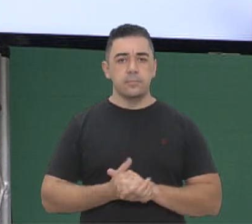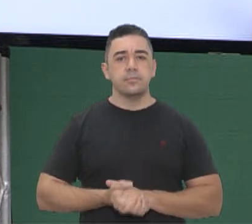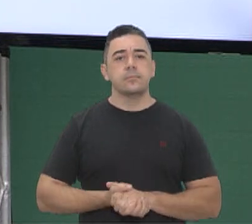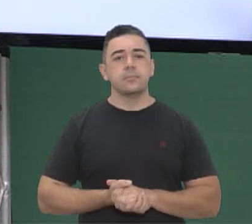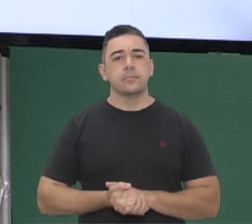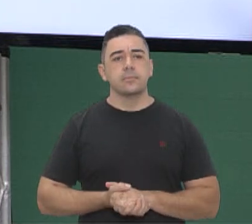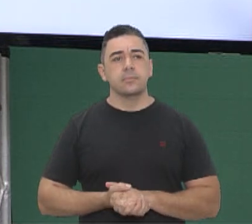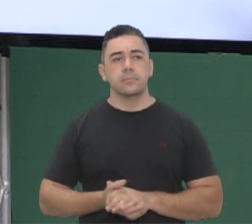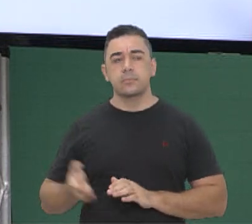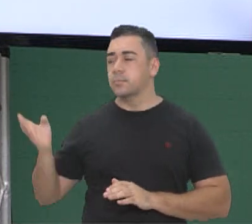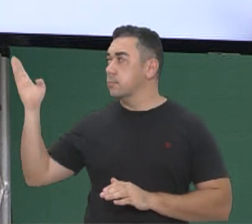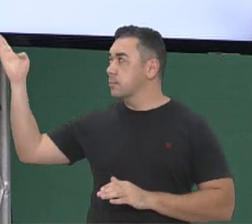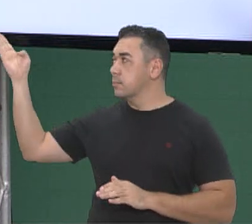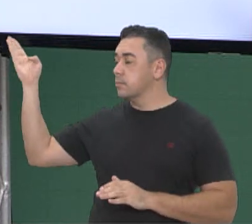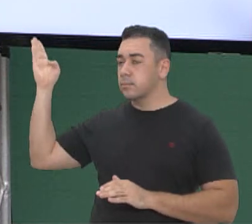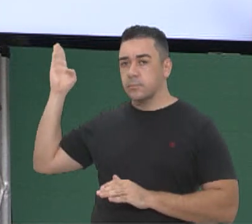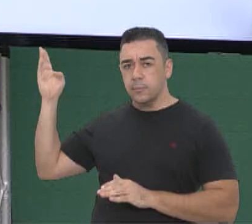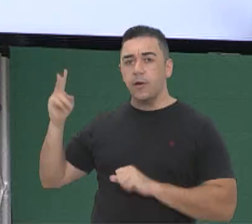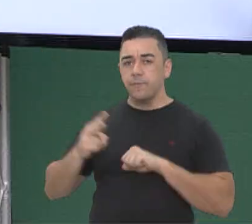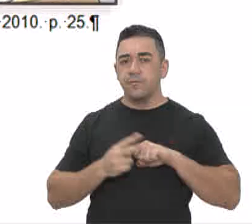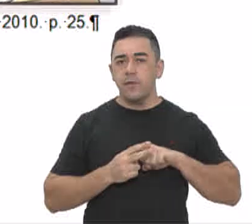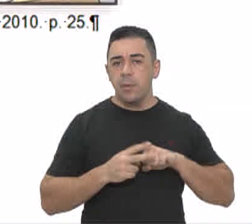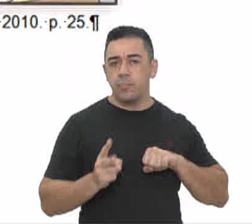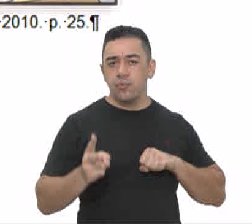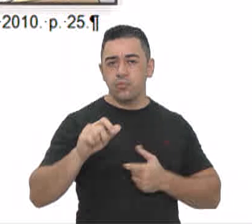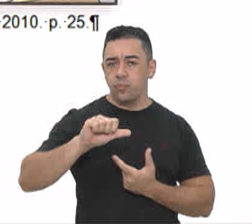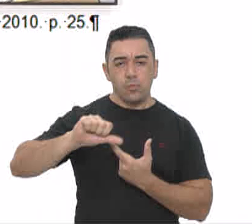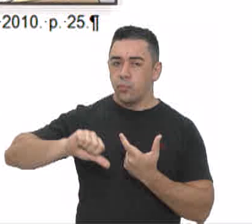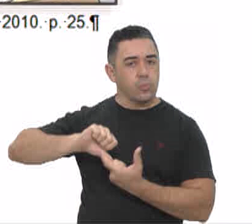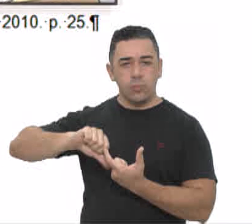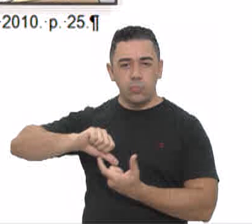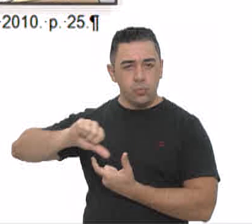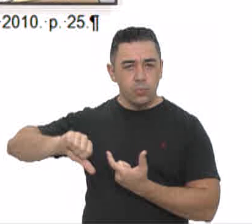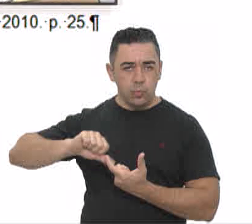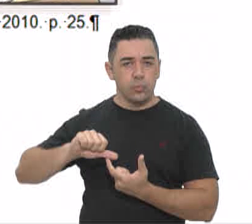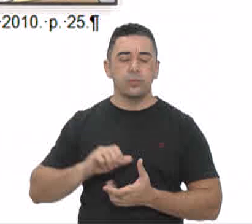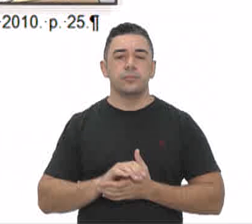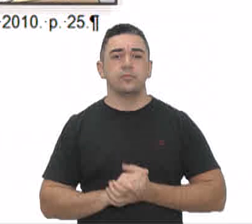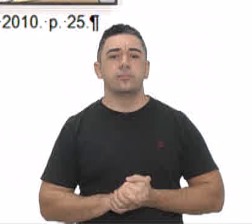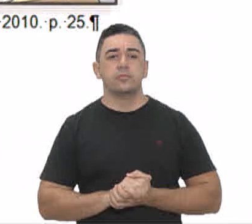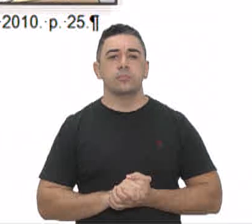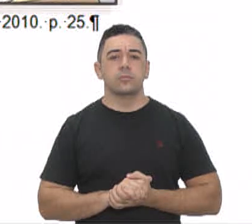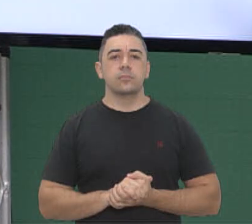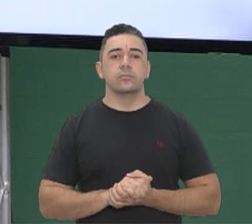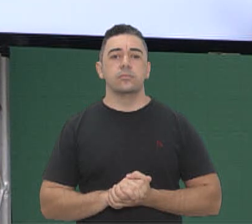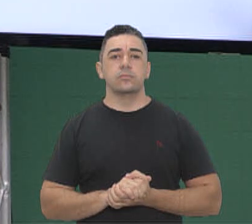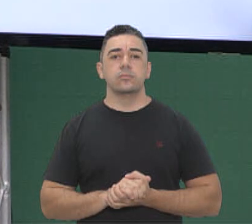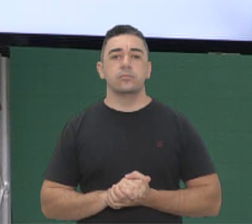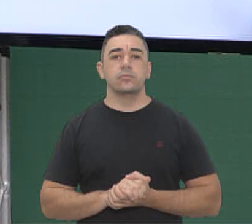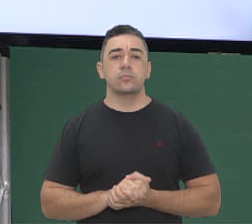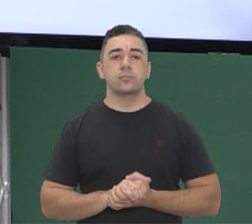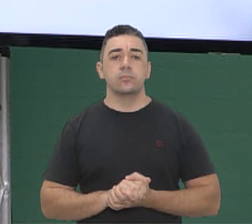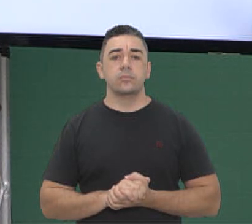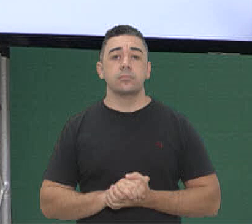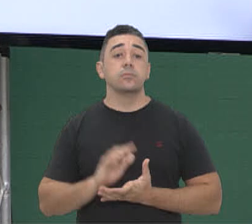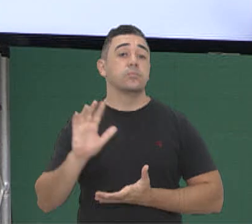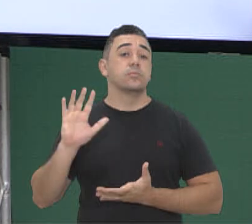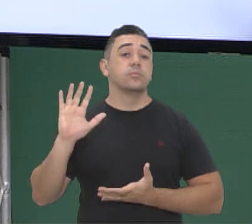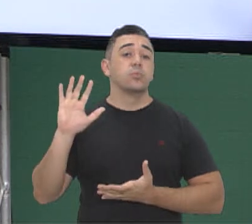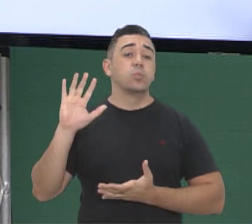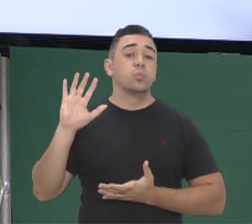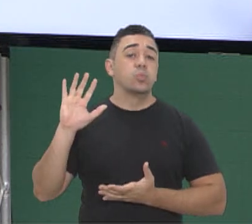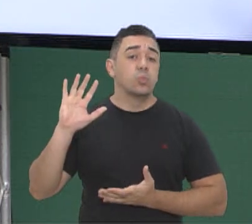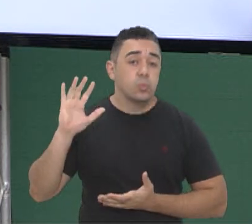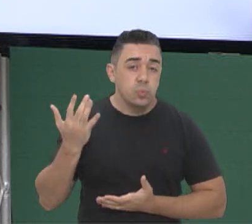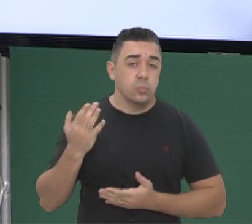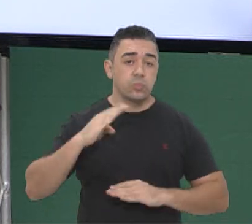Planifico, aí nós temos algum verbo mantido ainda no infinitivo, tomar, ok? E o que acontece na